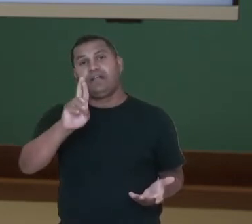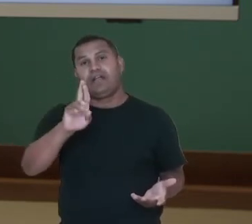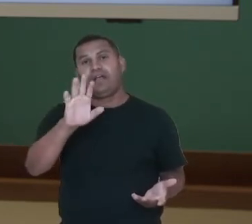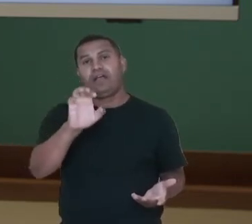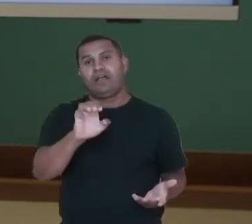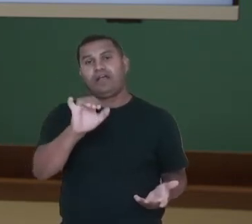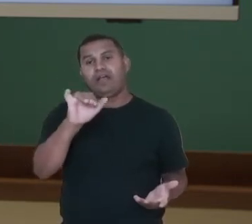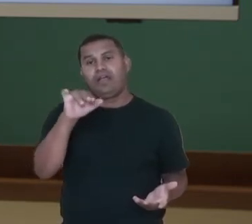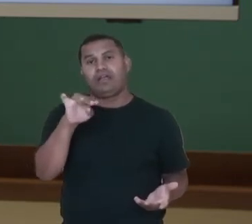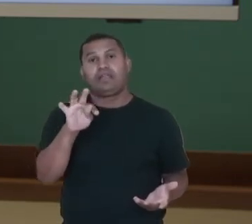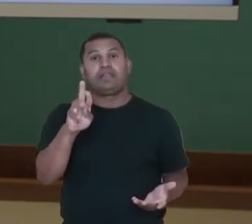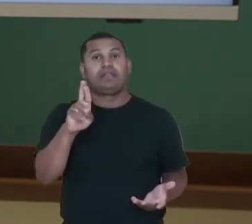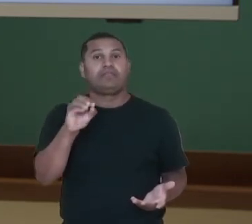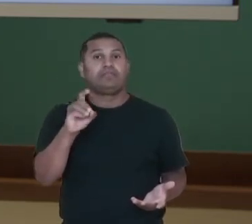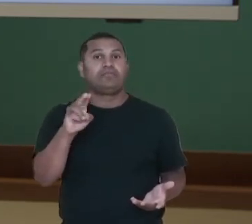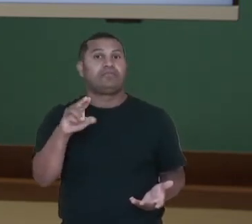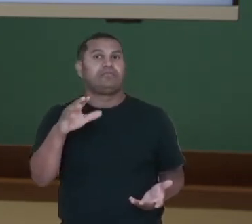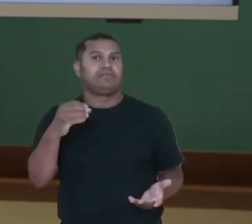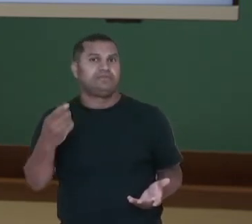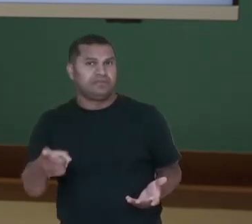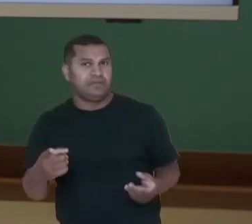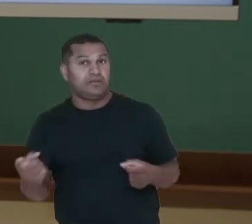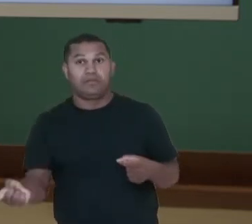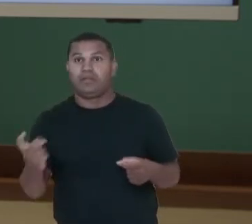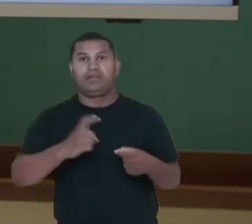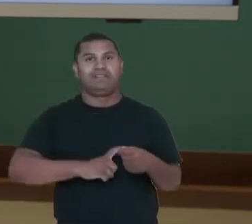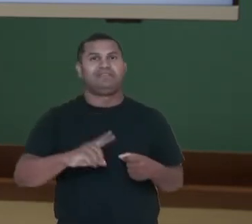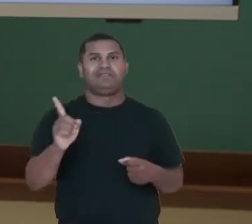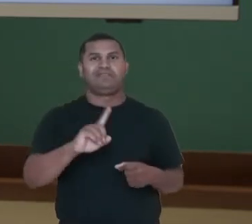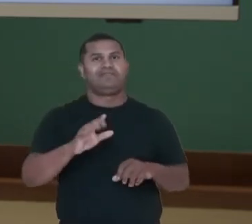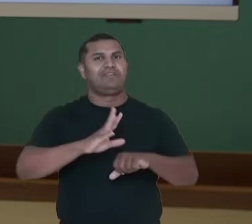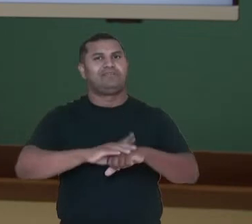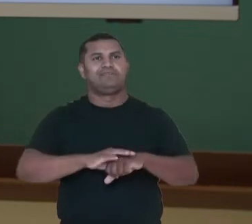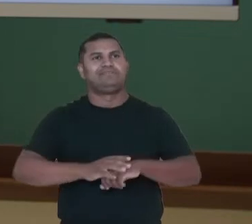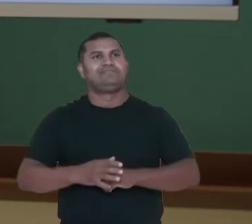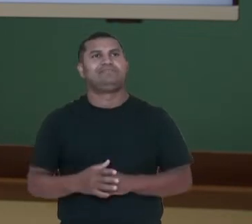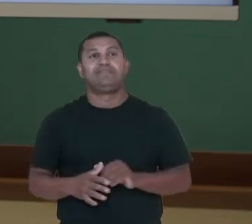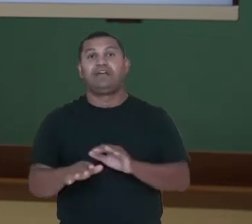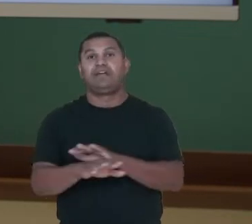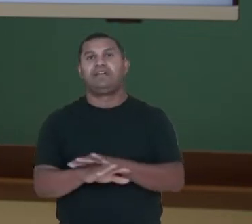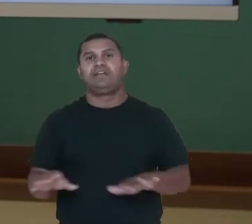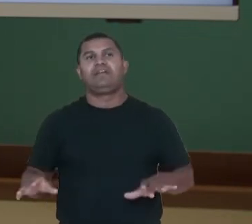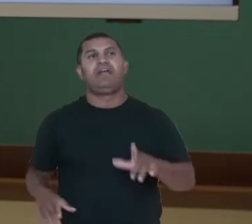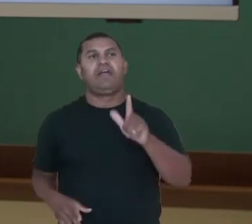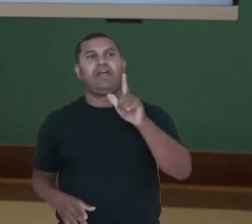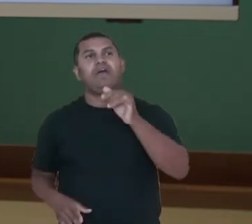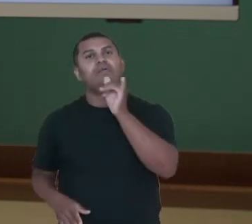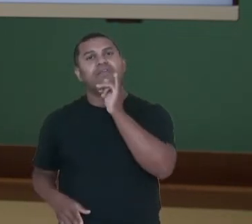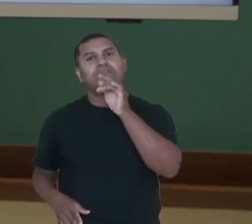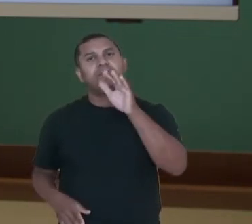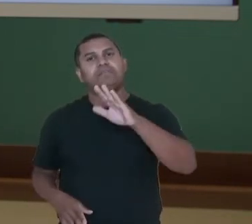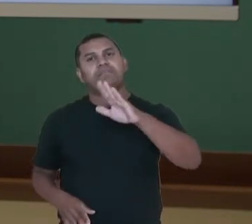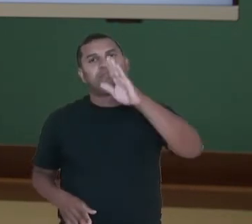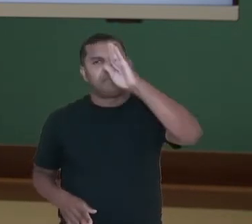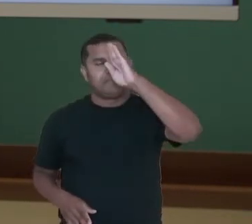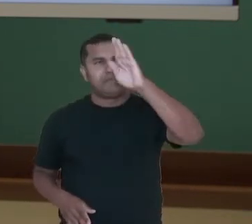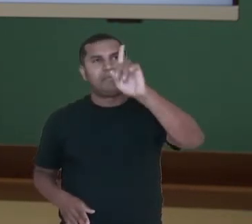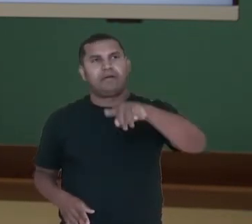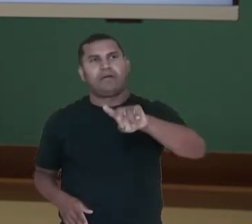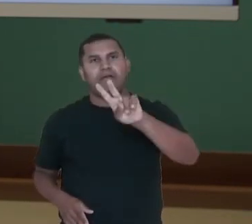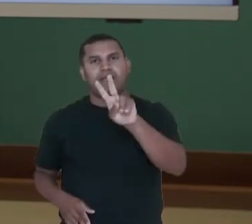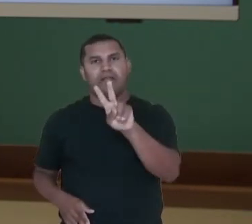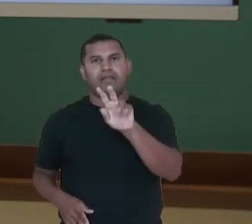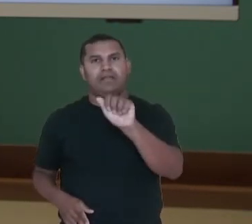avaliação constante, né? Do combate. Um exemplo de uma doença erradicada é a varíola. No Brasil, nós tínhamos o